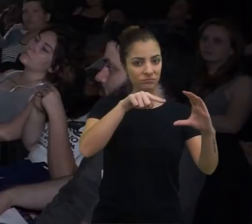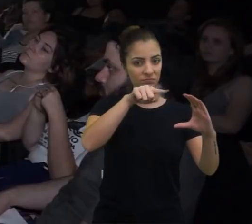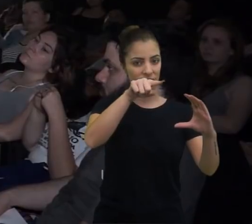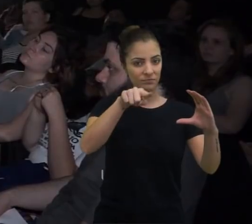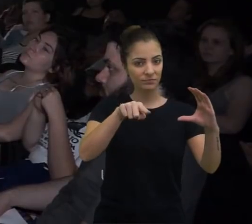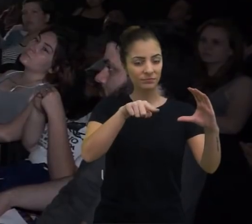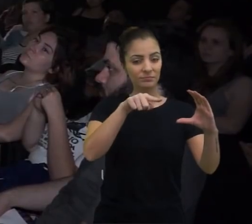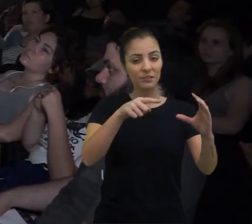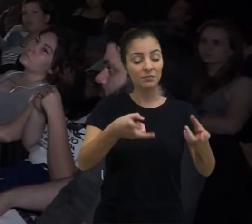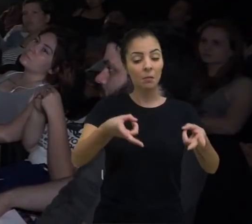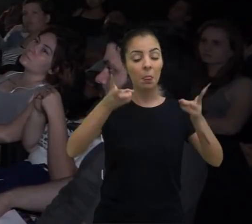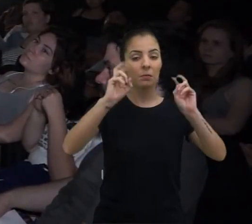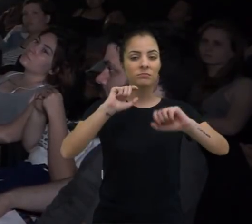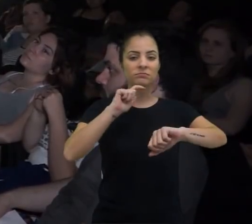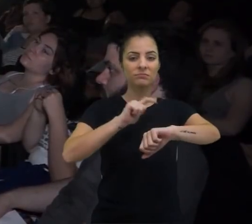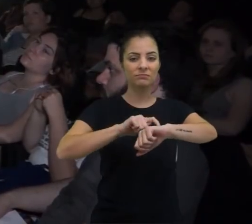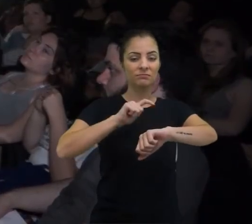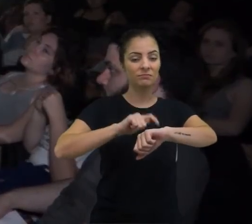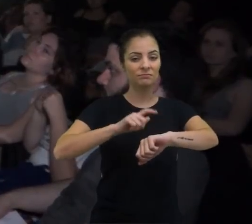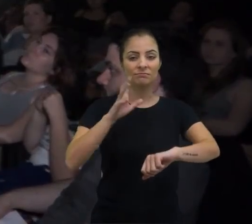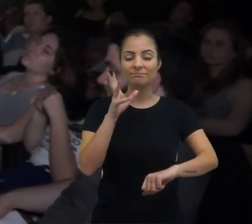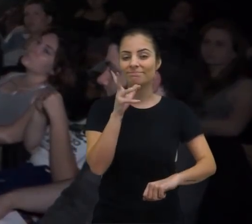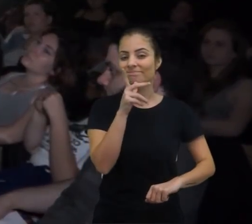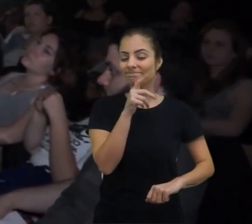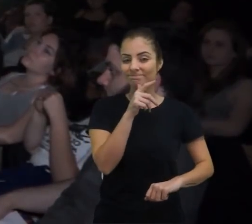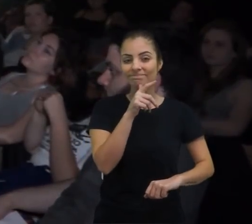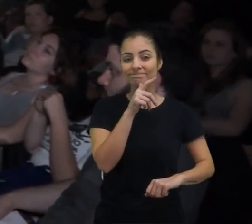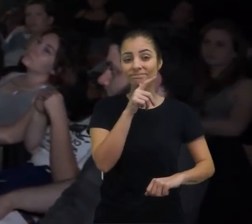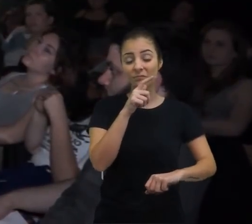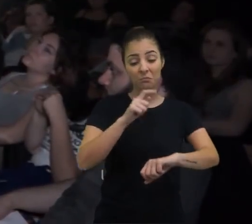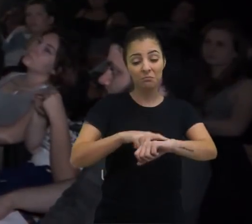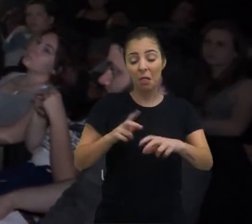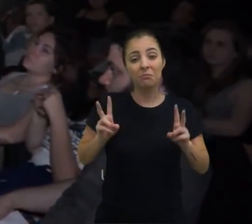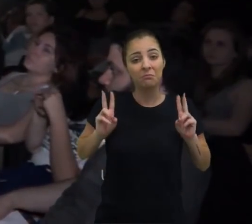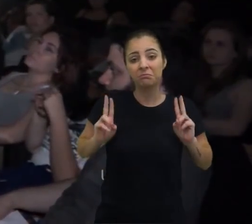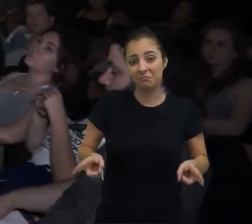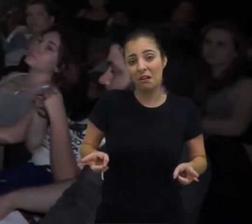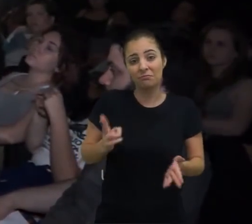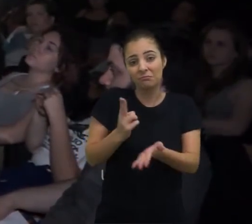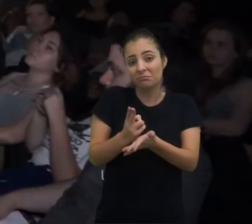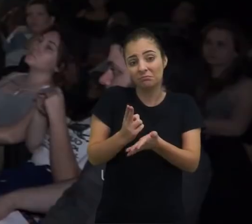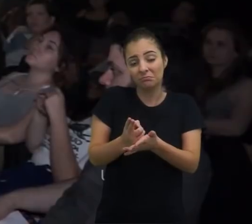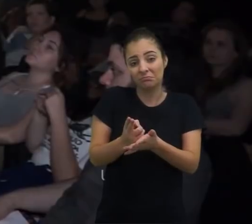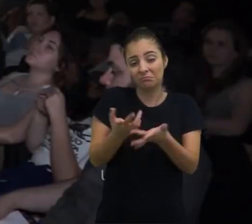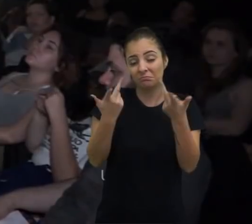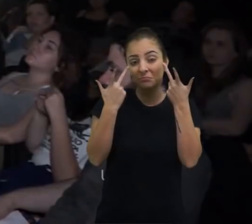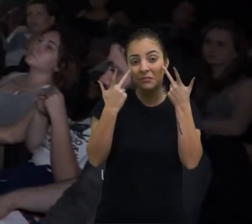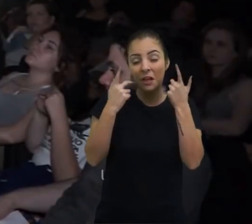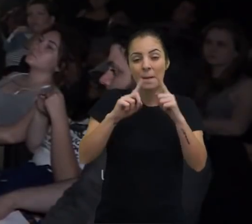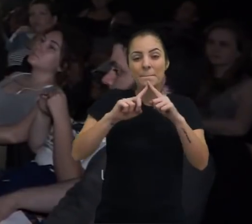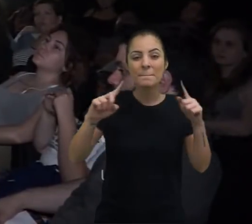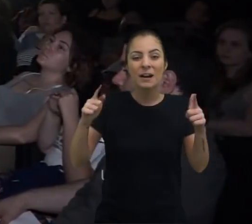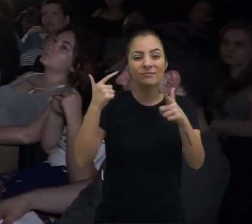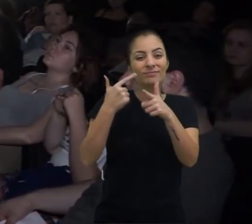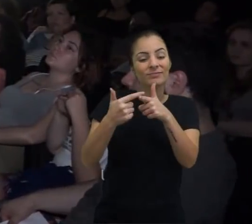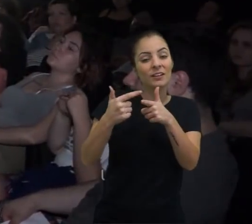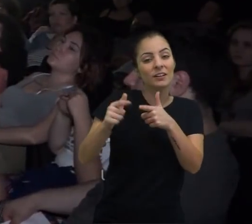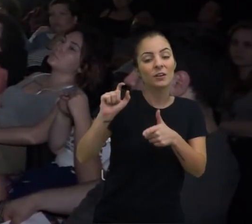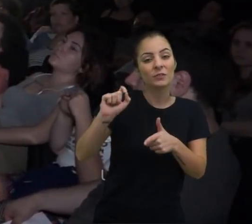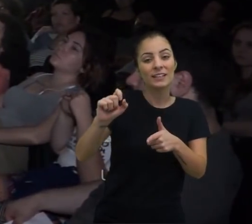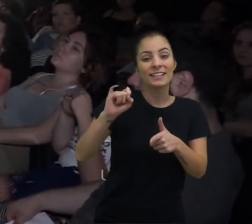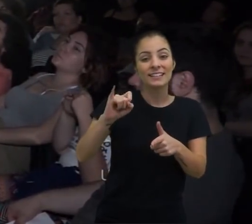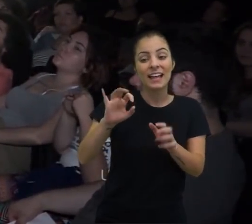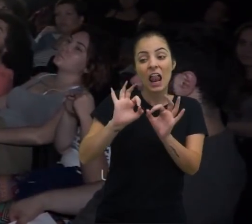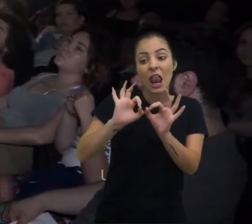vai notar o tempo passando mais devagar para ele. O tempo vai passar igual, como sempre passou. O problema é que alguém longe do horizonte